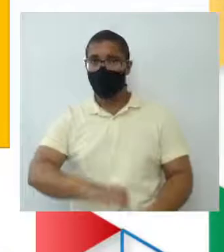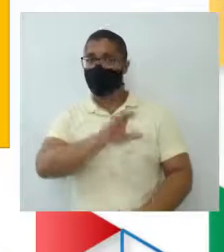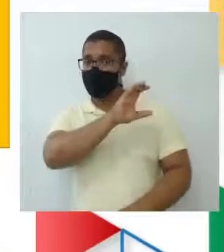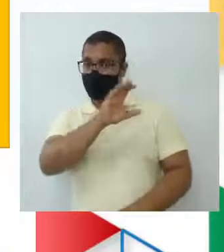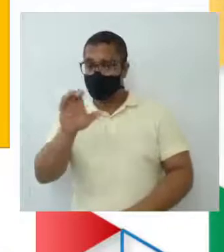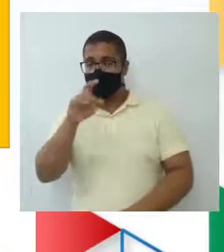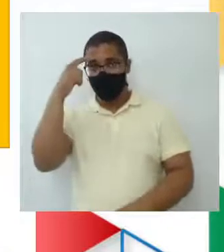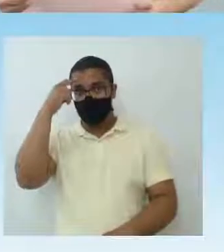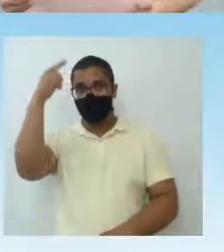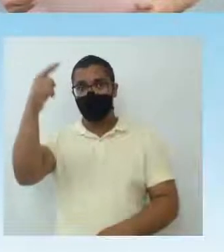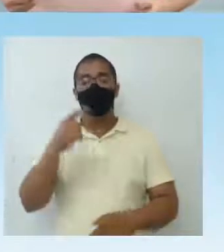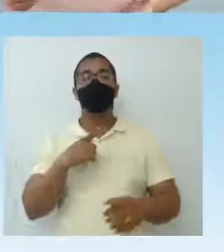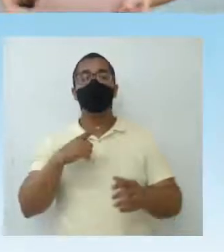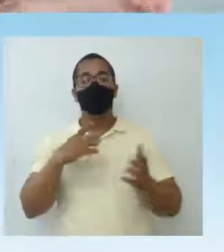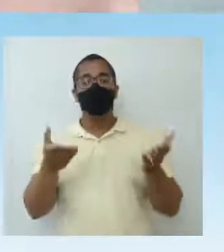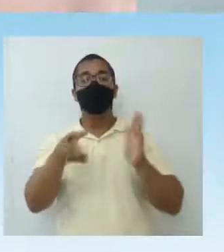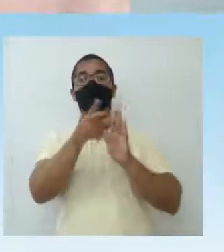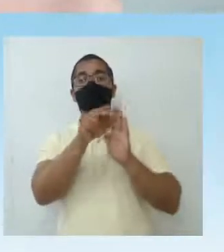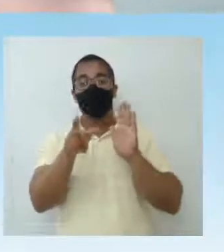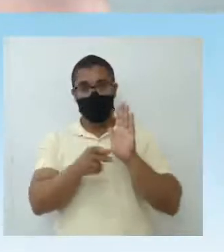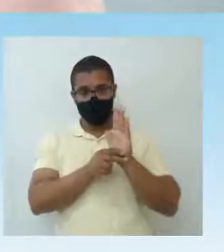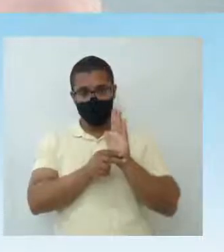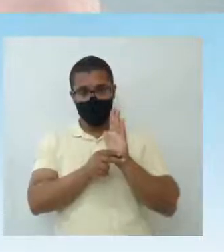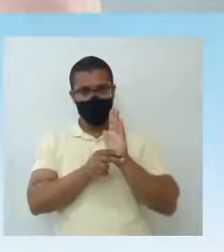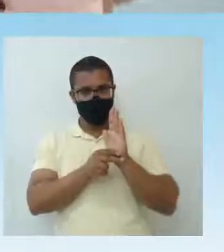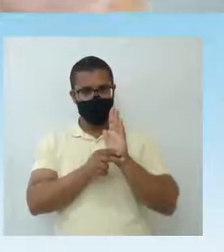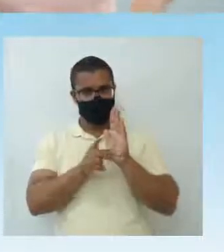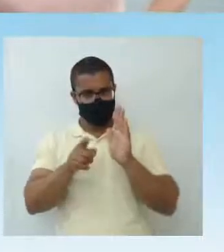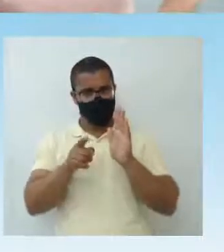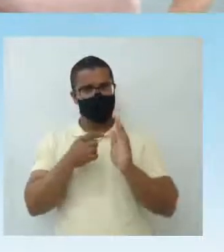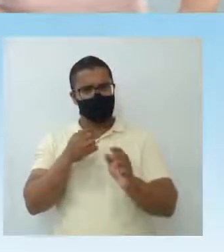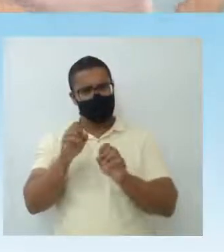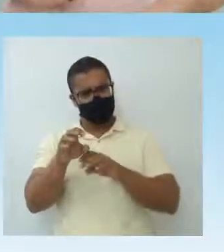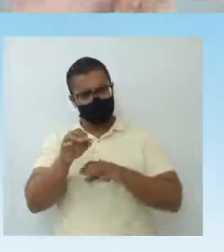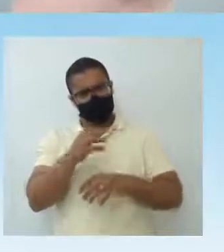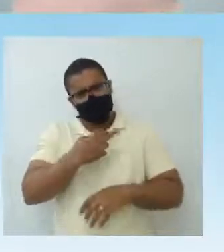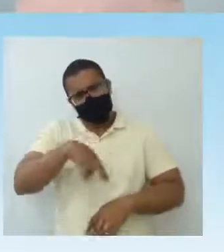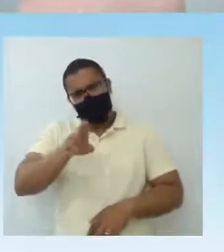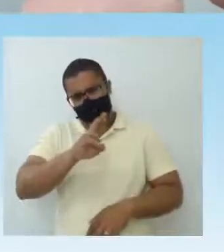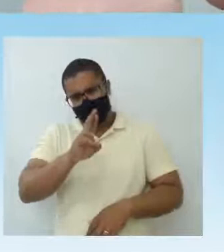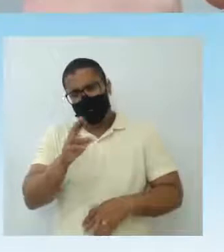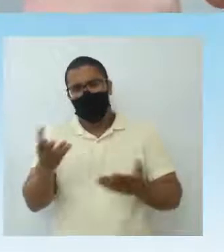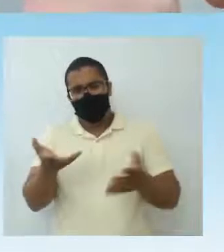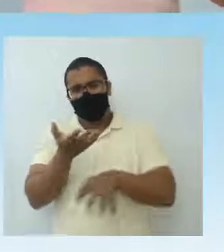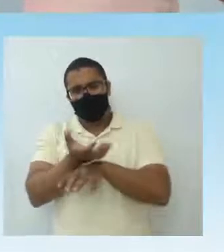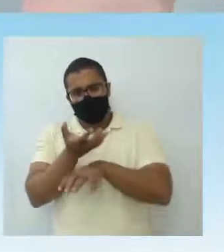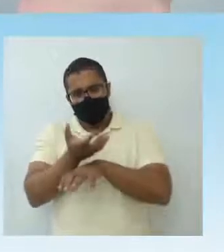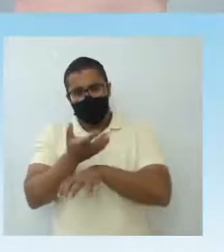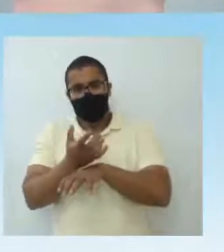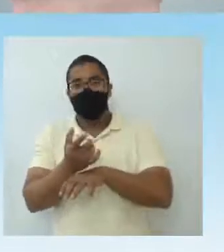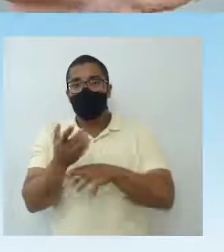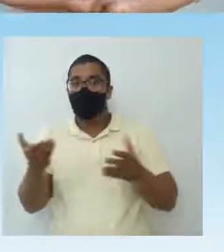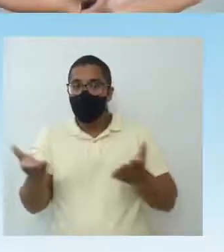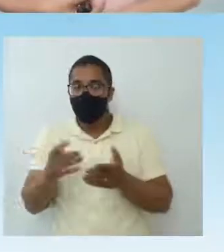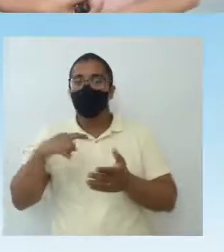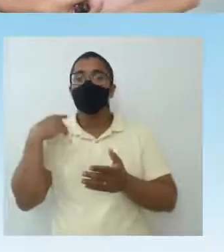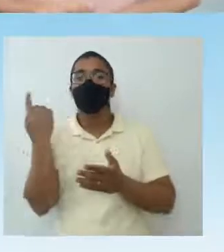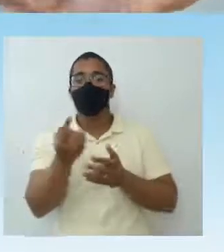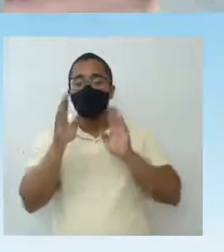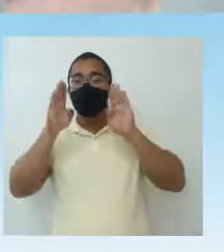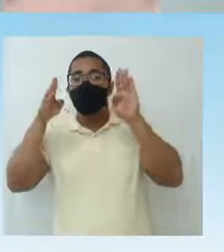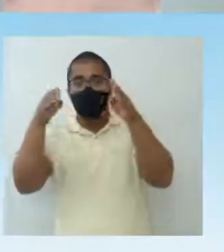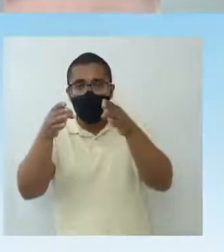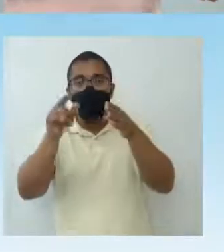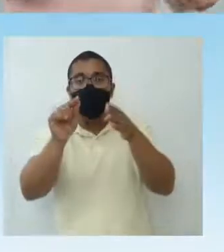nosso componente ensino religioso, em especial nesta série sobre as grandes lideranças, nós buscamos o